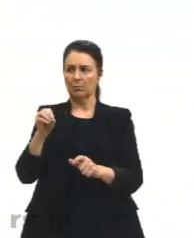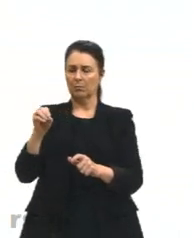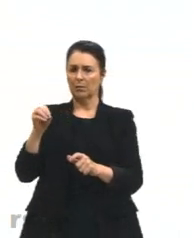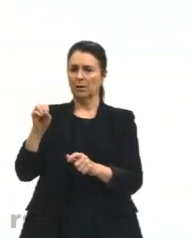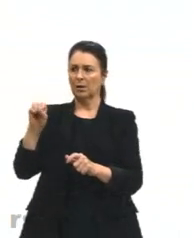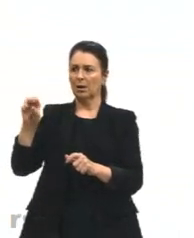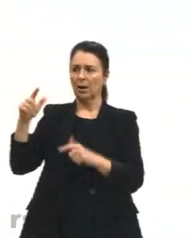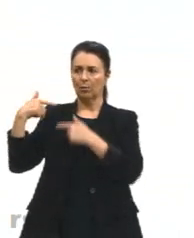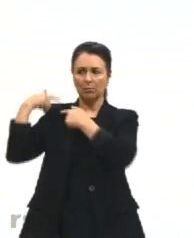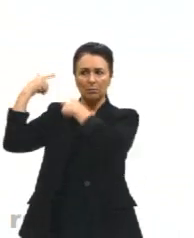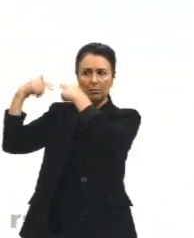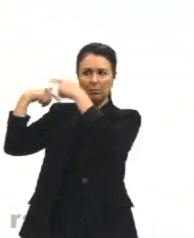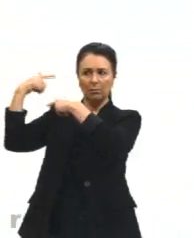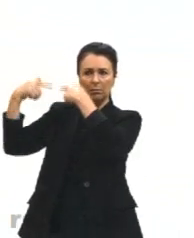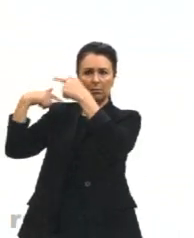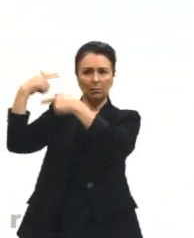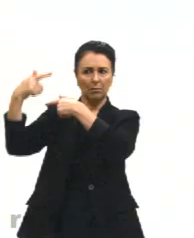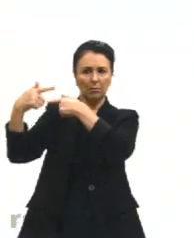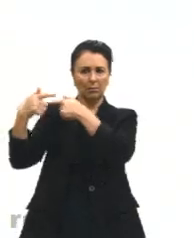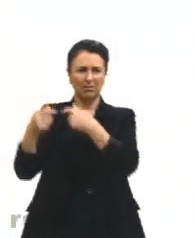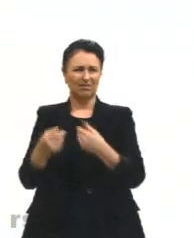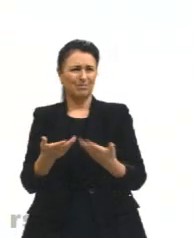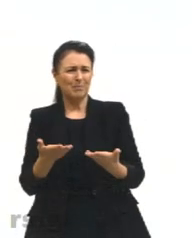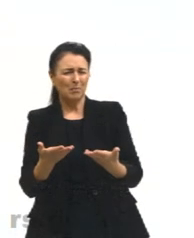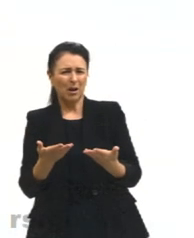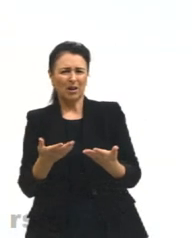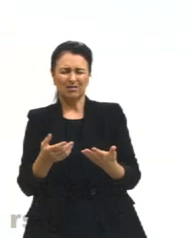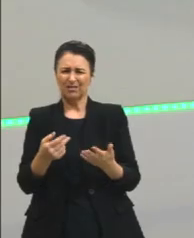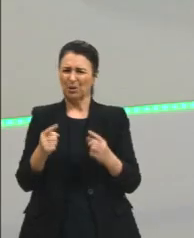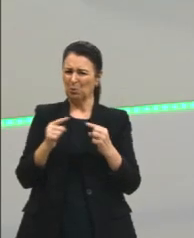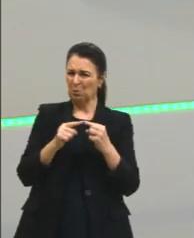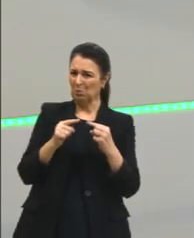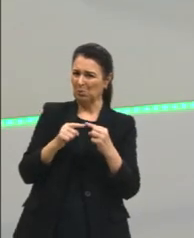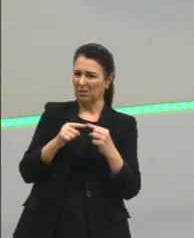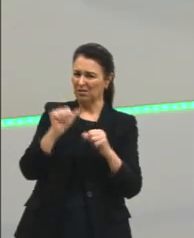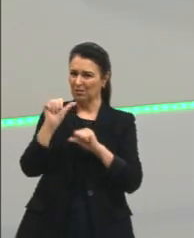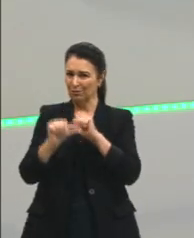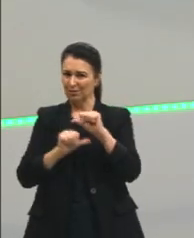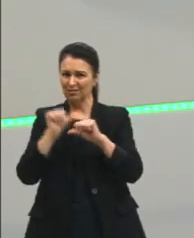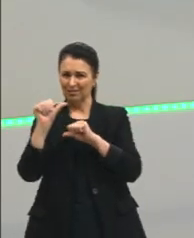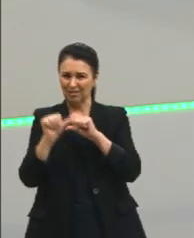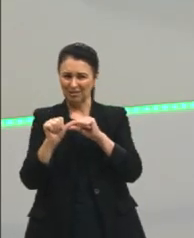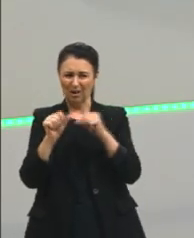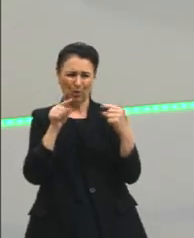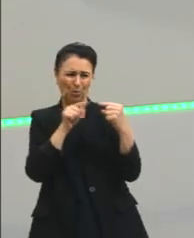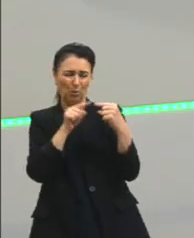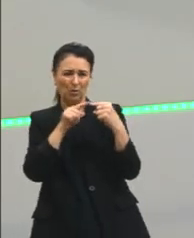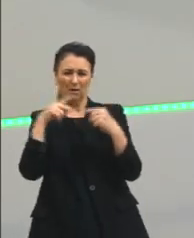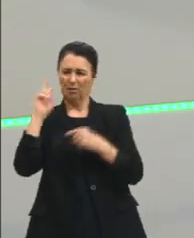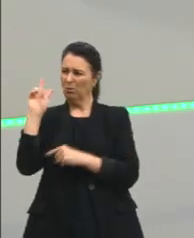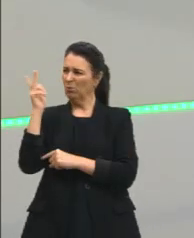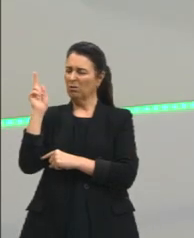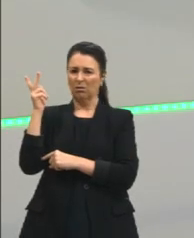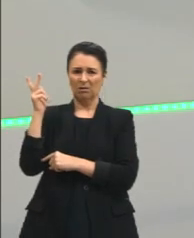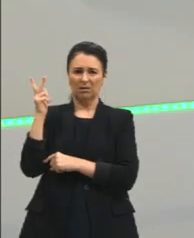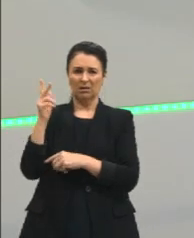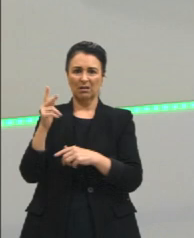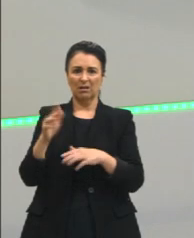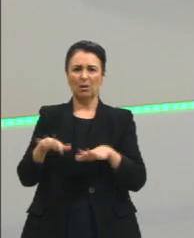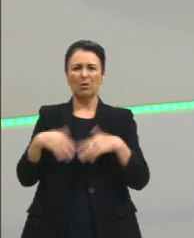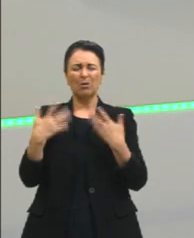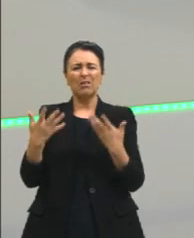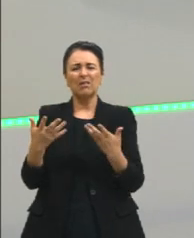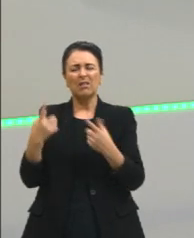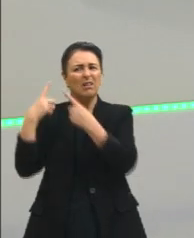que tem a ver patrimônio com mudança linguística com história né O que que lógica isso tem